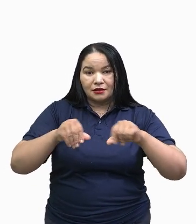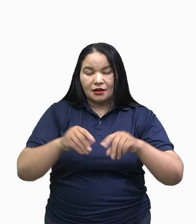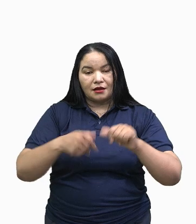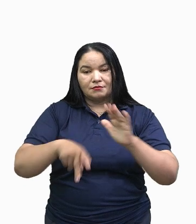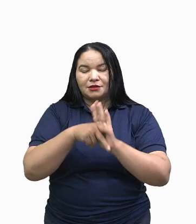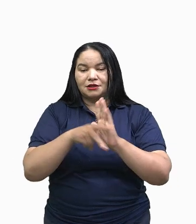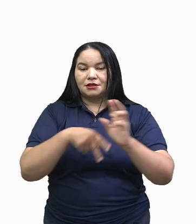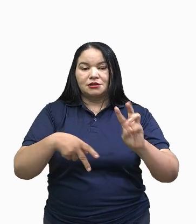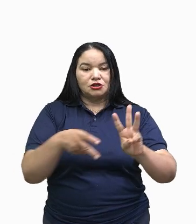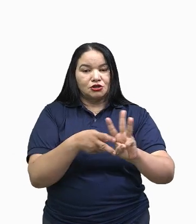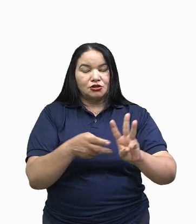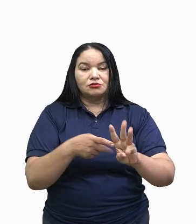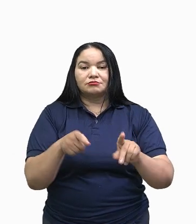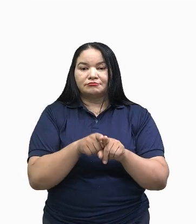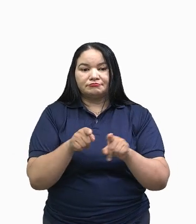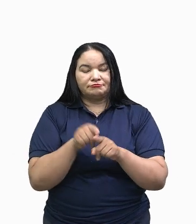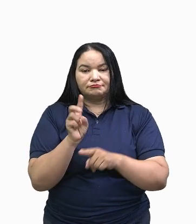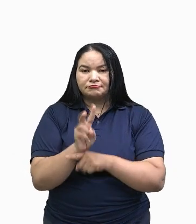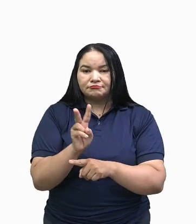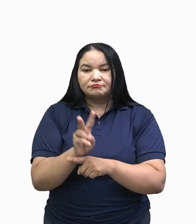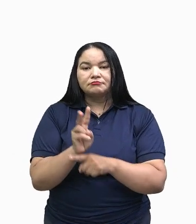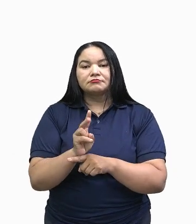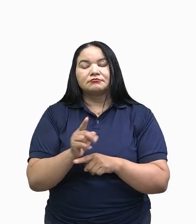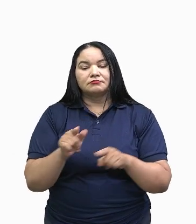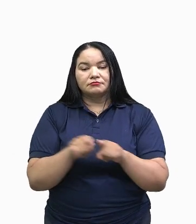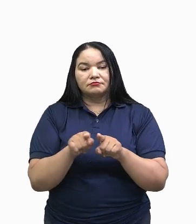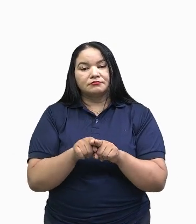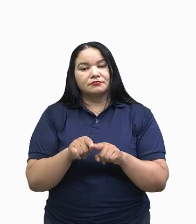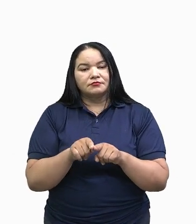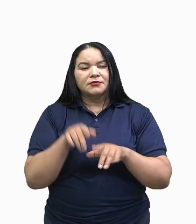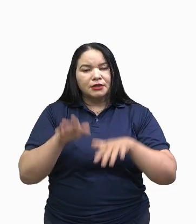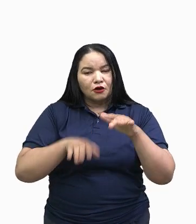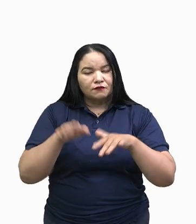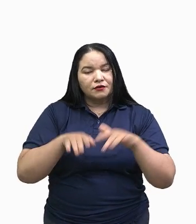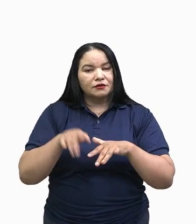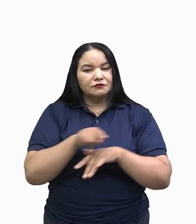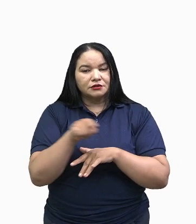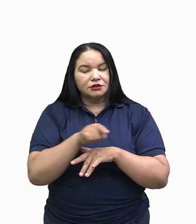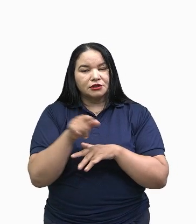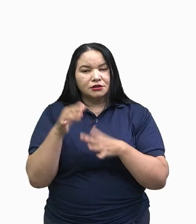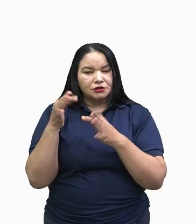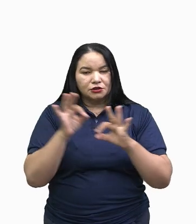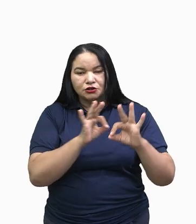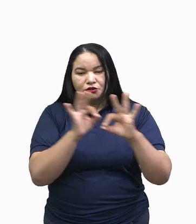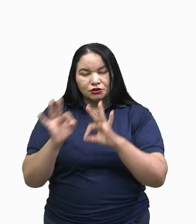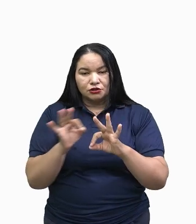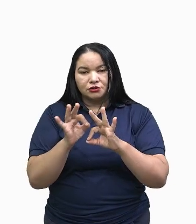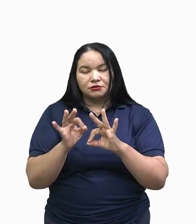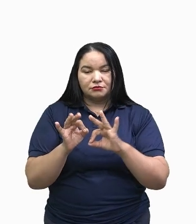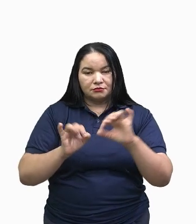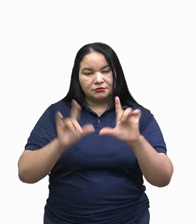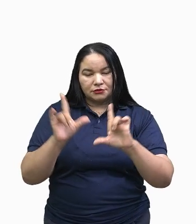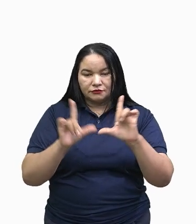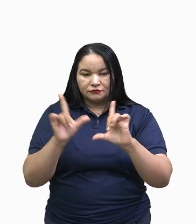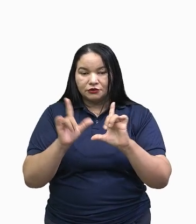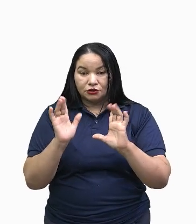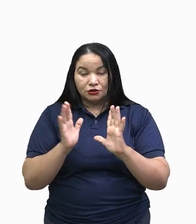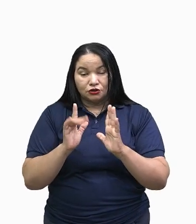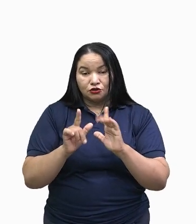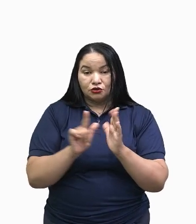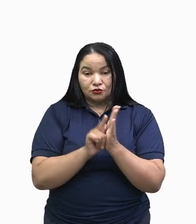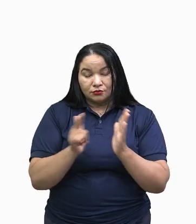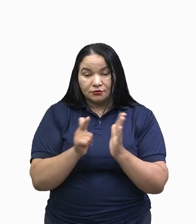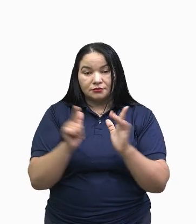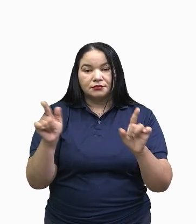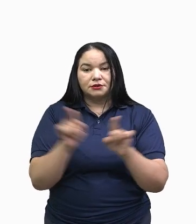de conservação. Com certeza, em algum momento vocês devem ter assistido em telejornais, né? Todo